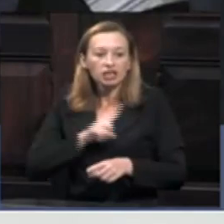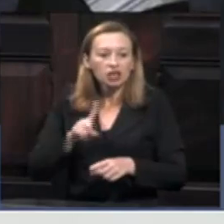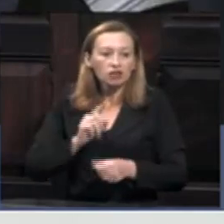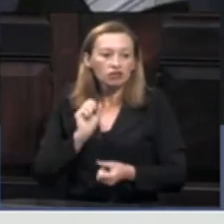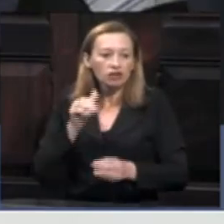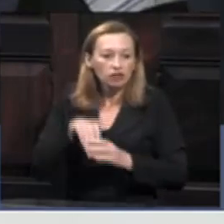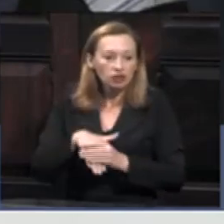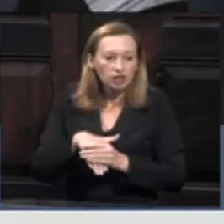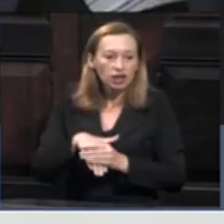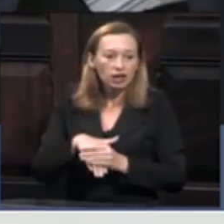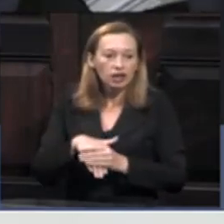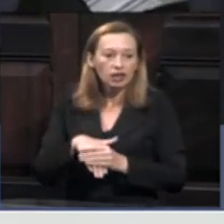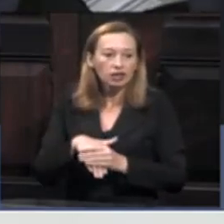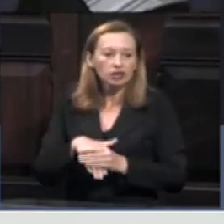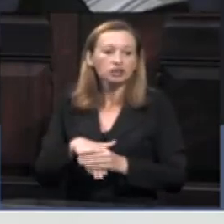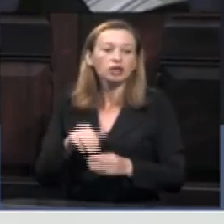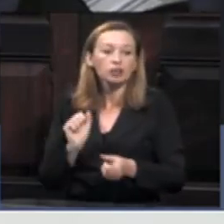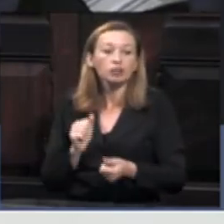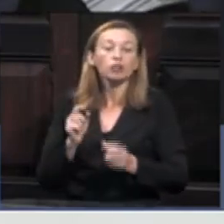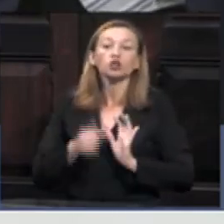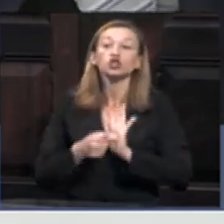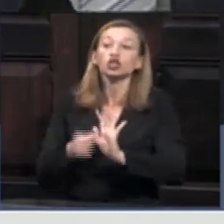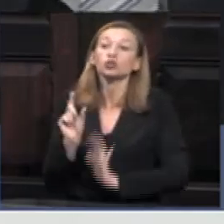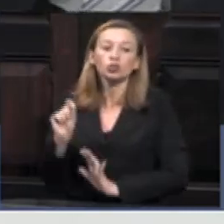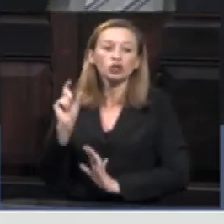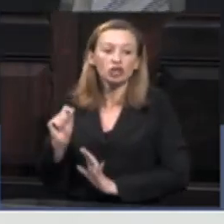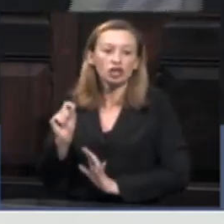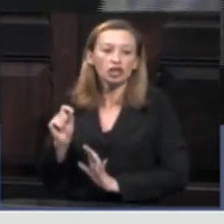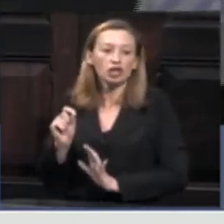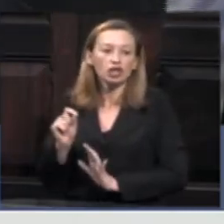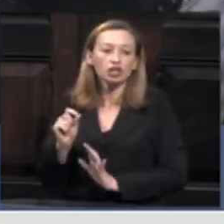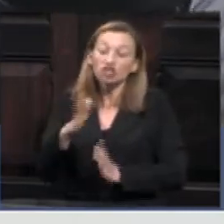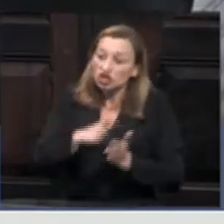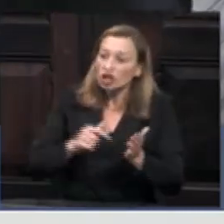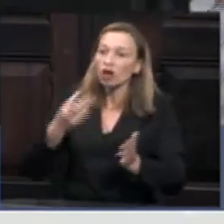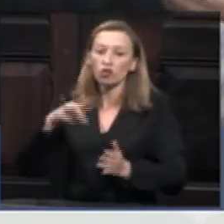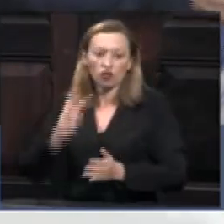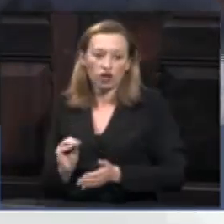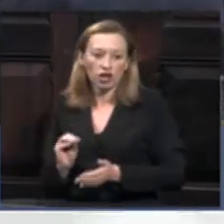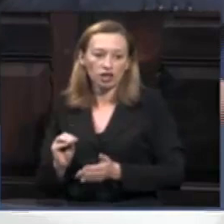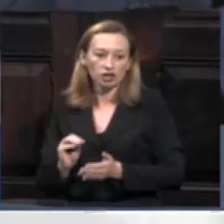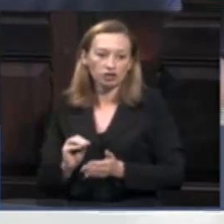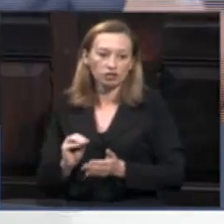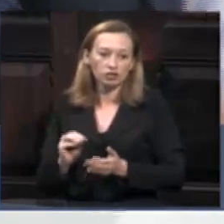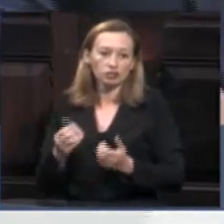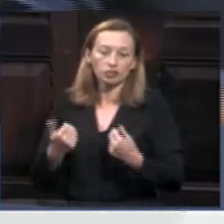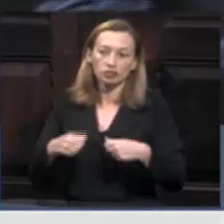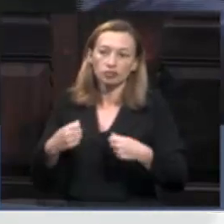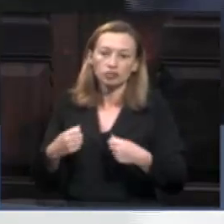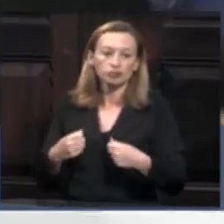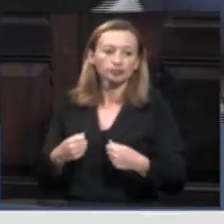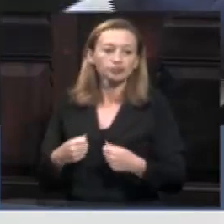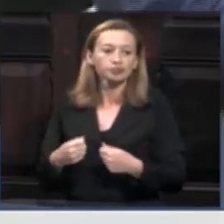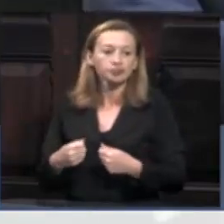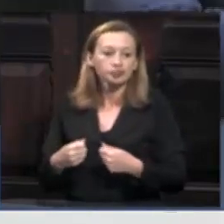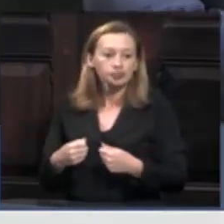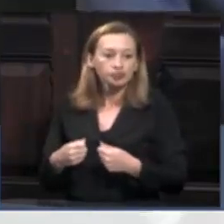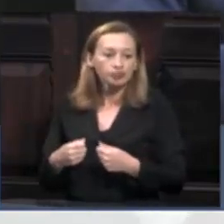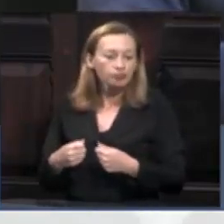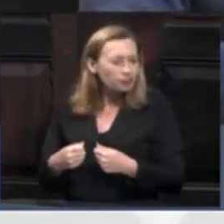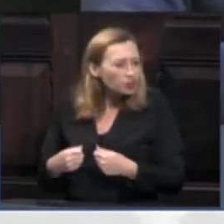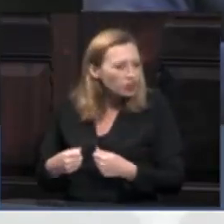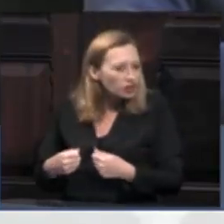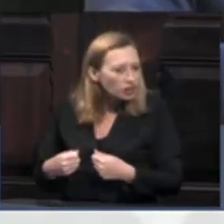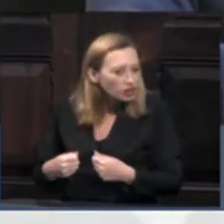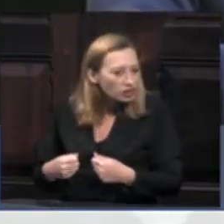abstenção, está votando pela manutenção do veto, o que significa colocar a SEDAI em risco. É disso que a gente tem que